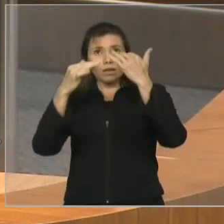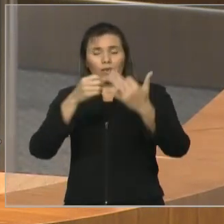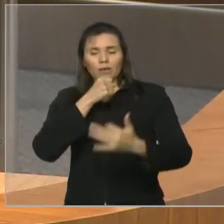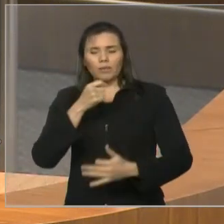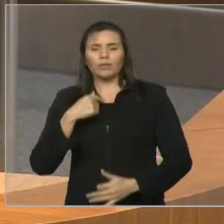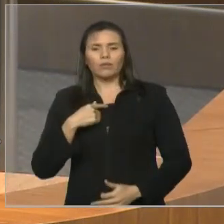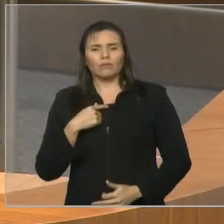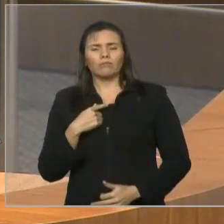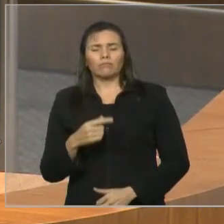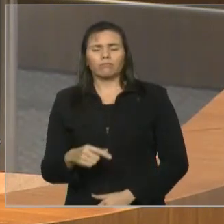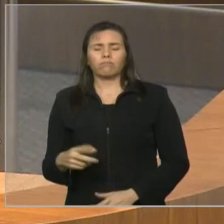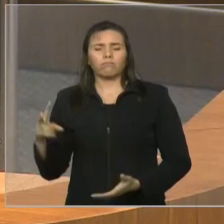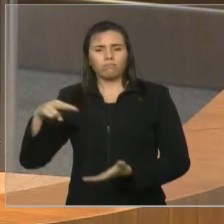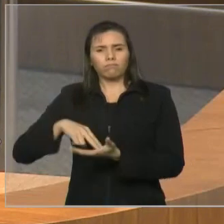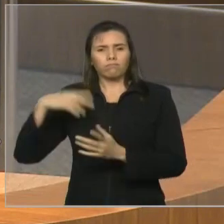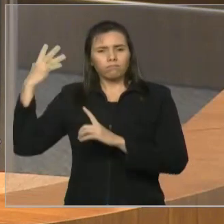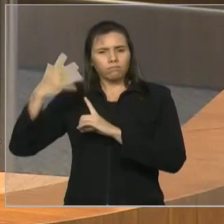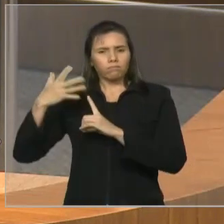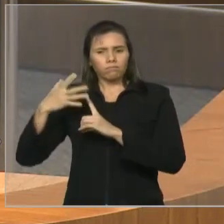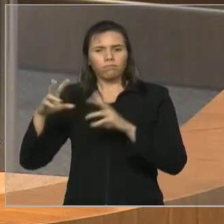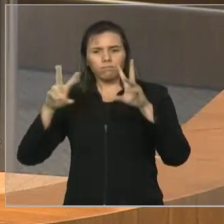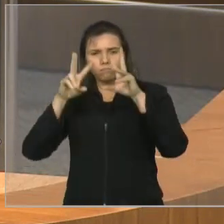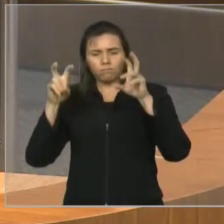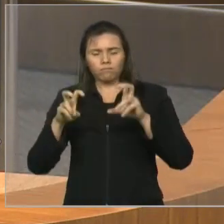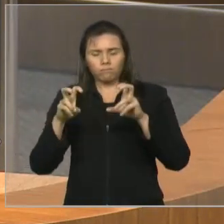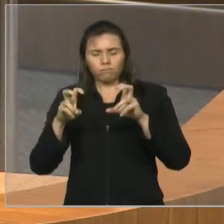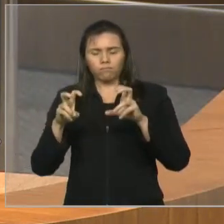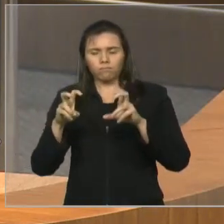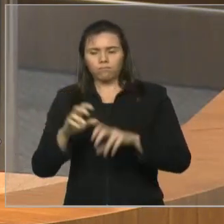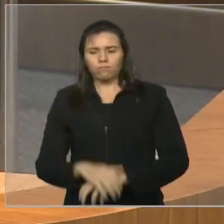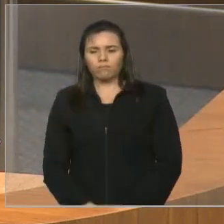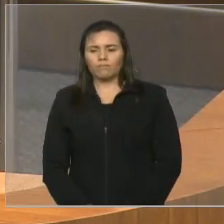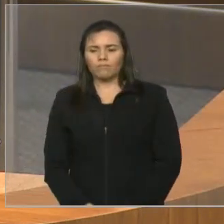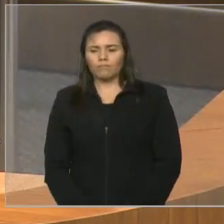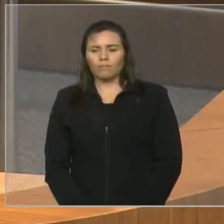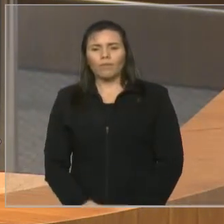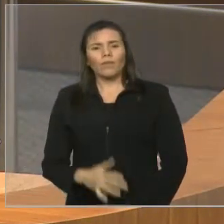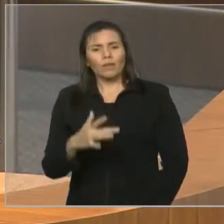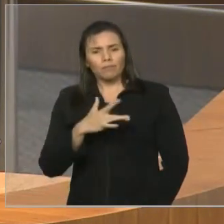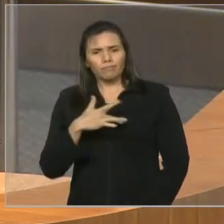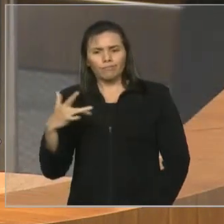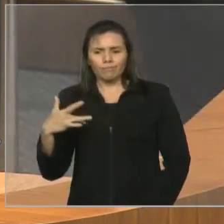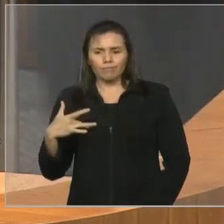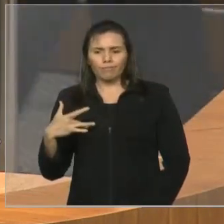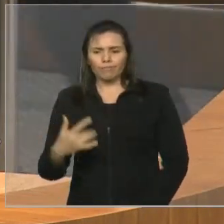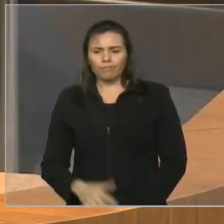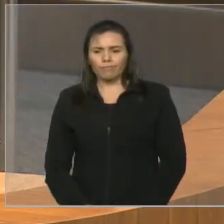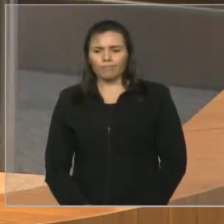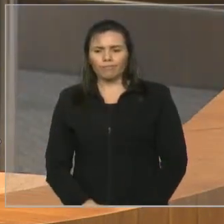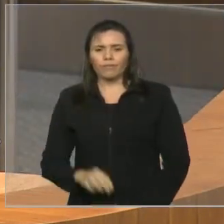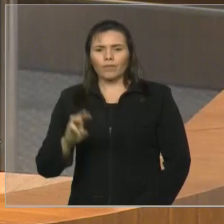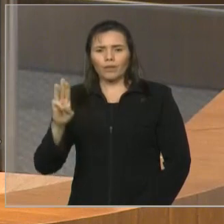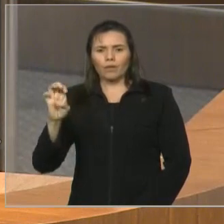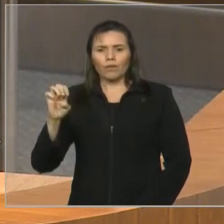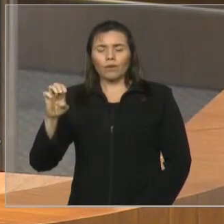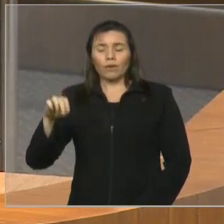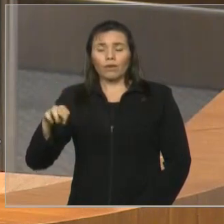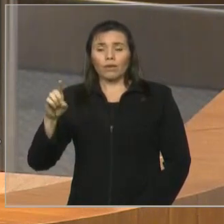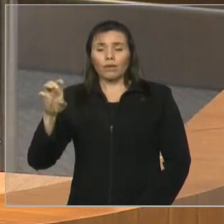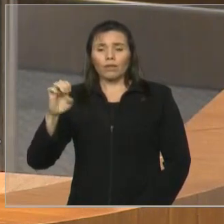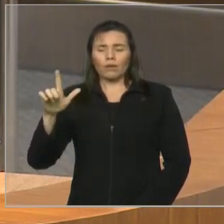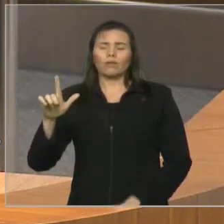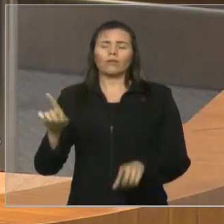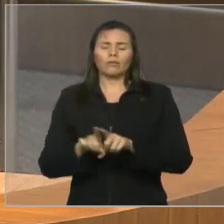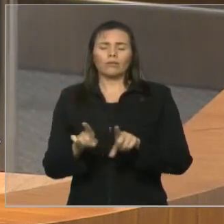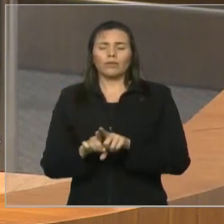à tribuna para tratar sobre essa questão da saúde. Os colegas Wendel Lages, doutor Iglesio, já